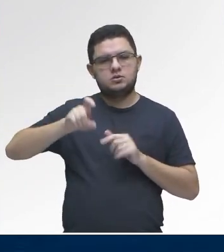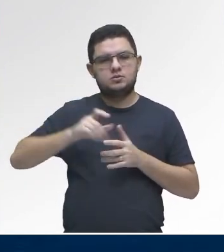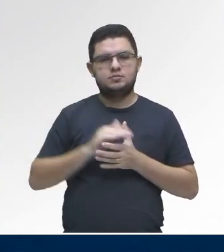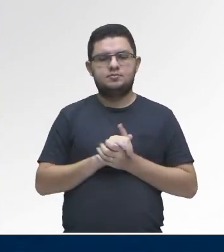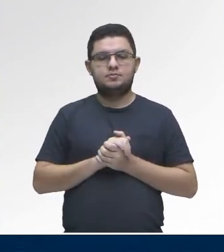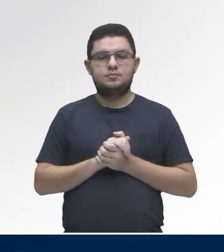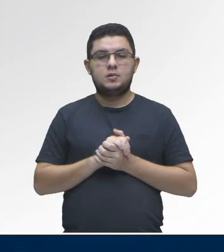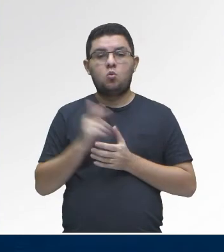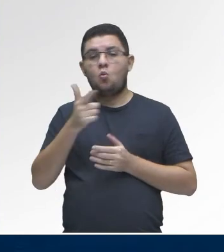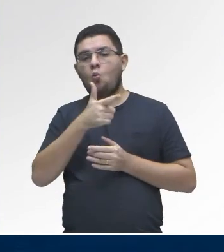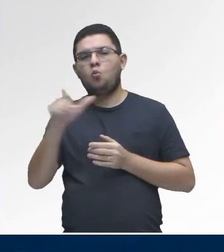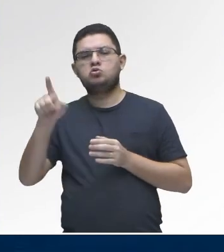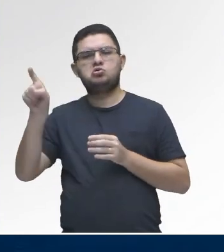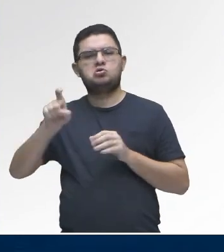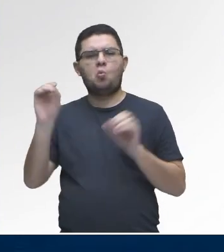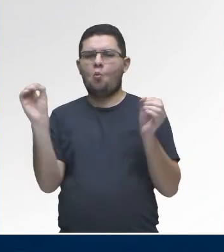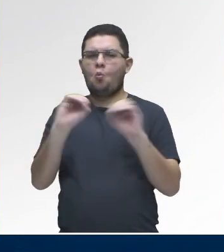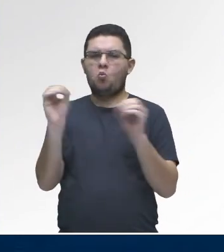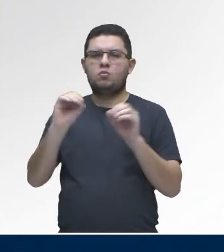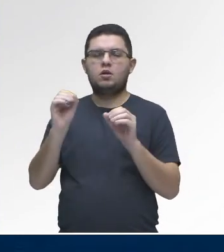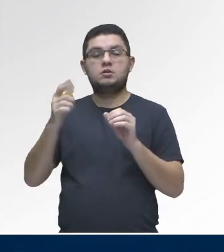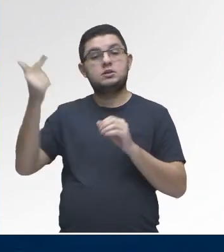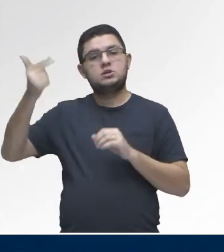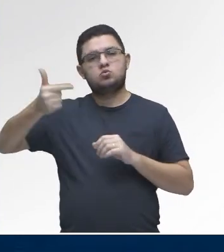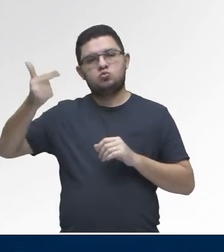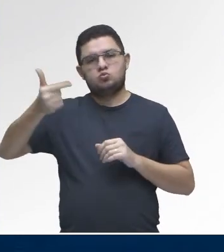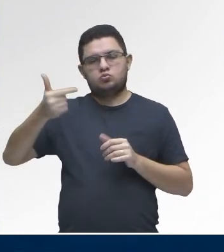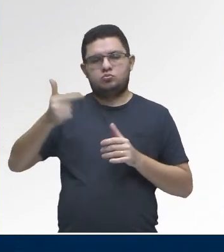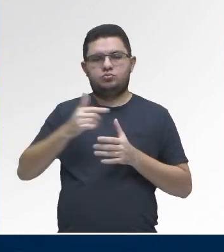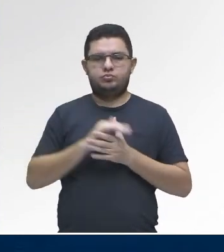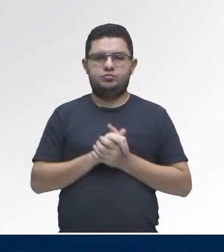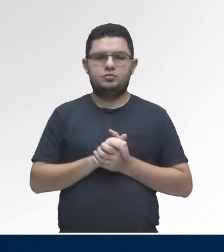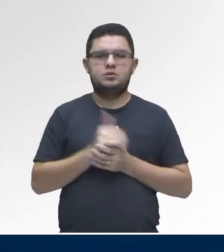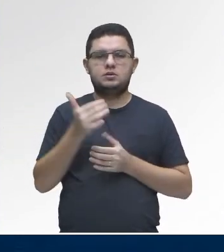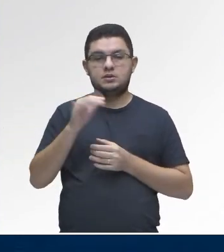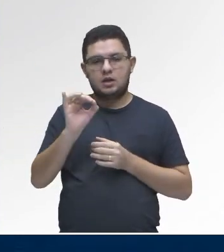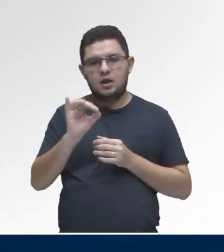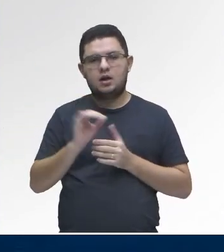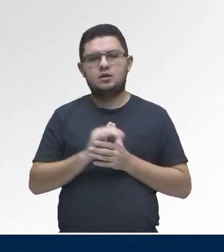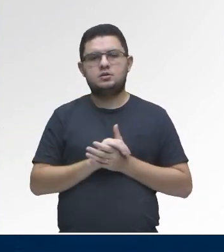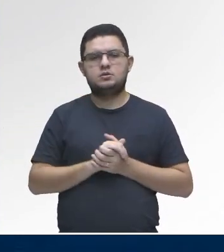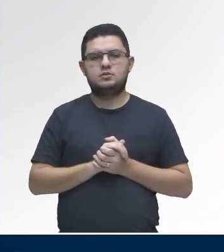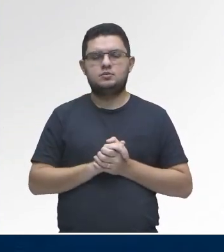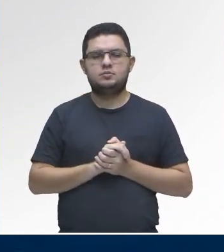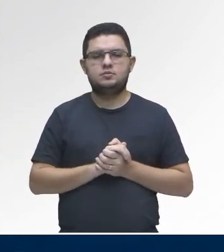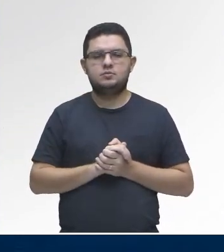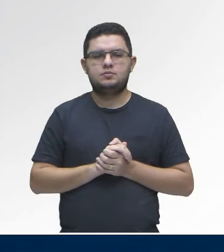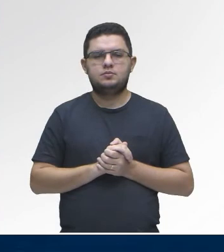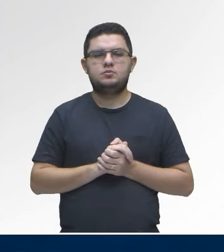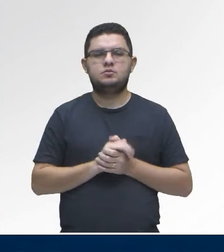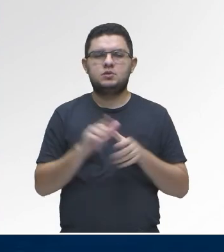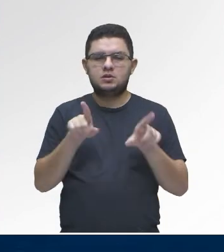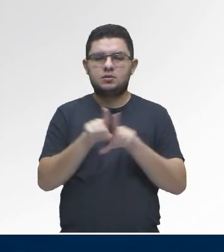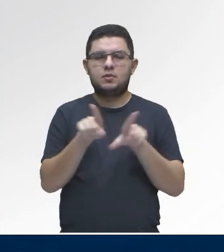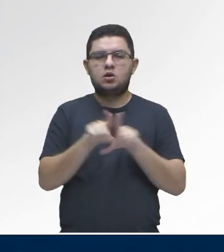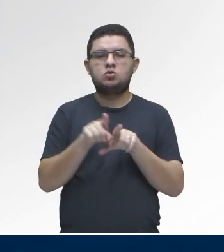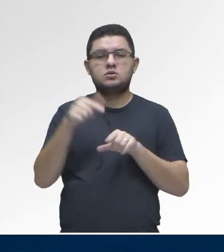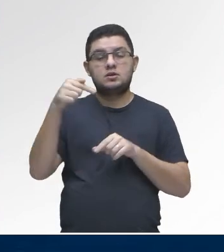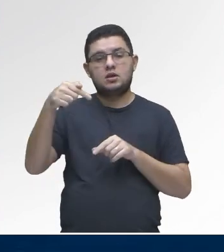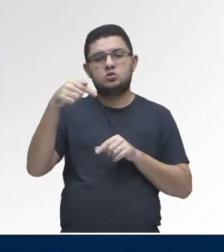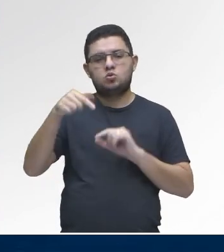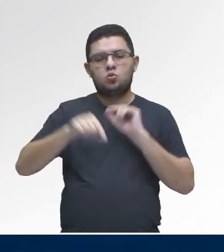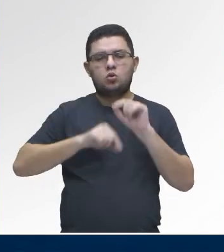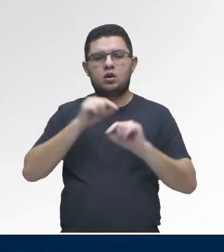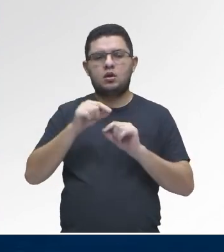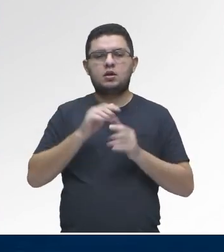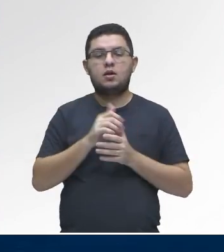que não tem x fica no segundo membro. O 10 está no segundo membro, ele fica aí. E o 7, ele está no